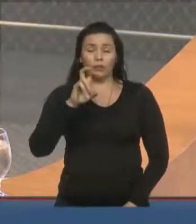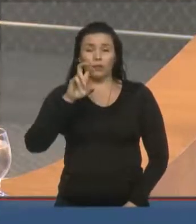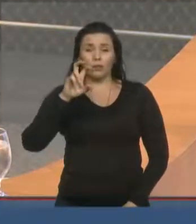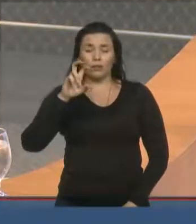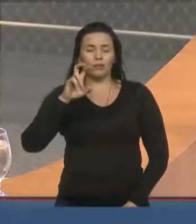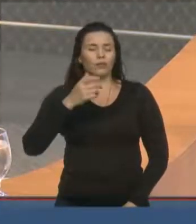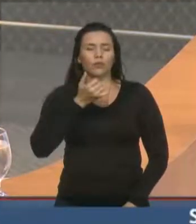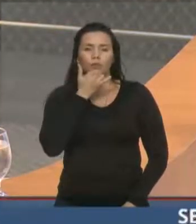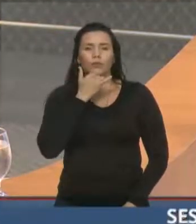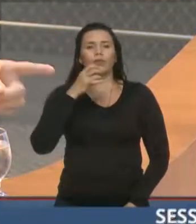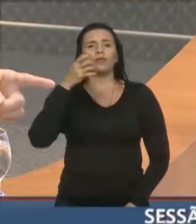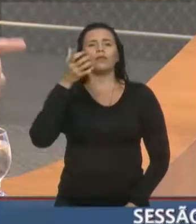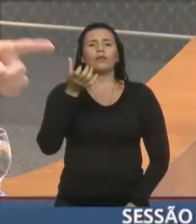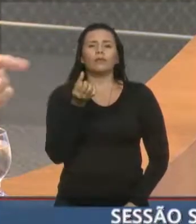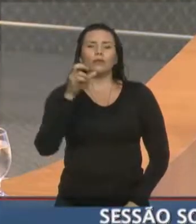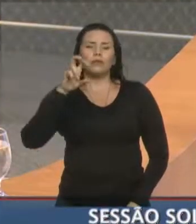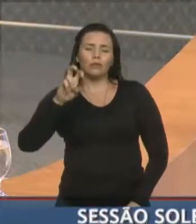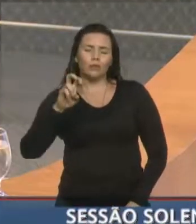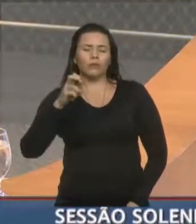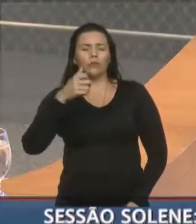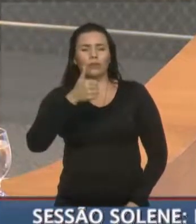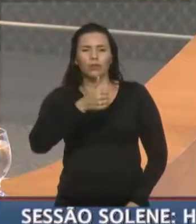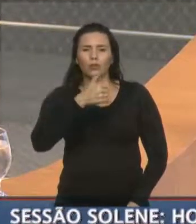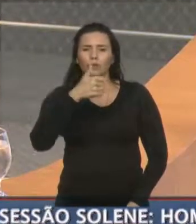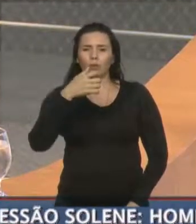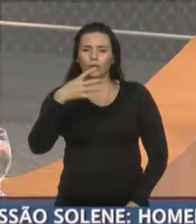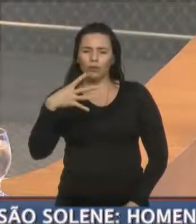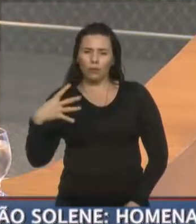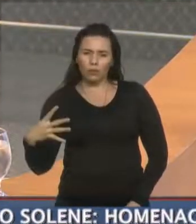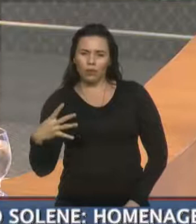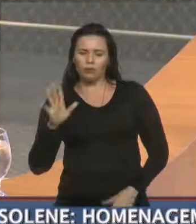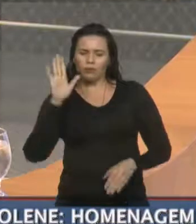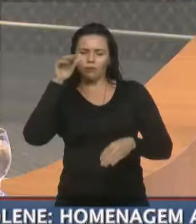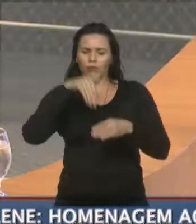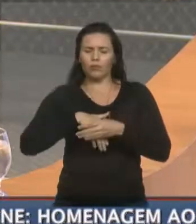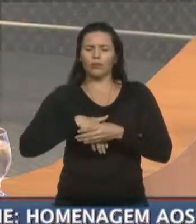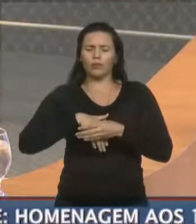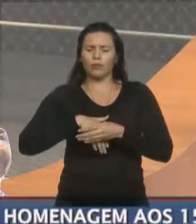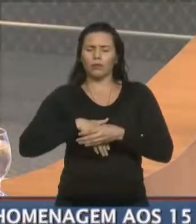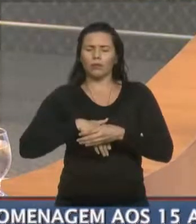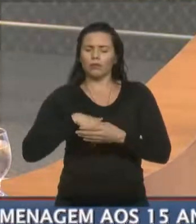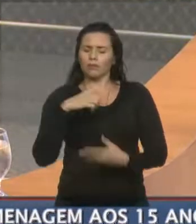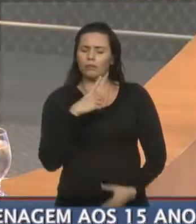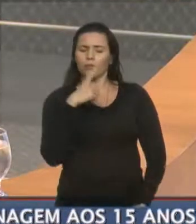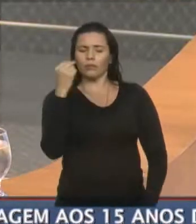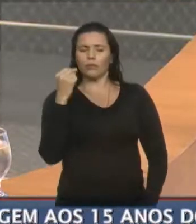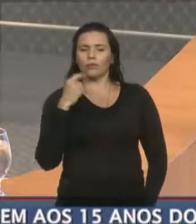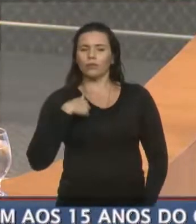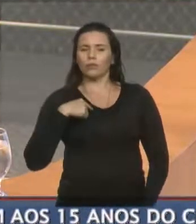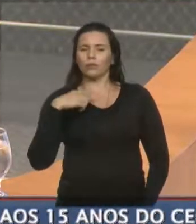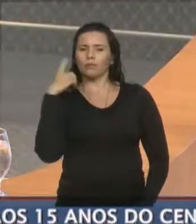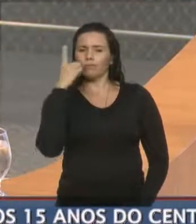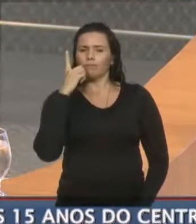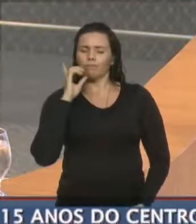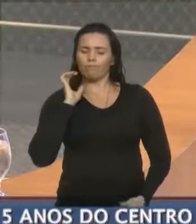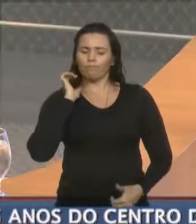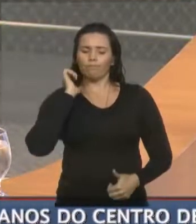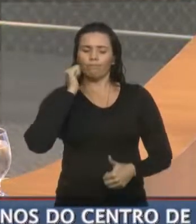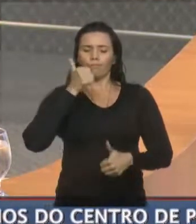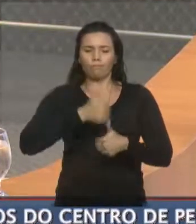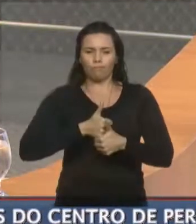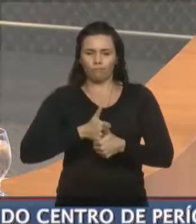a honra de estar aqui para representar o interesse deles. E quando eles me colocaram aqui, eles me colocaram para que eu pudesse